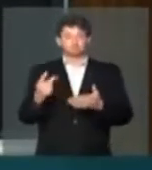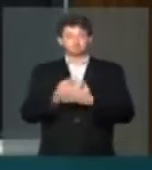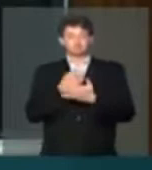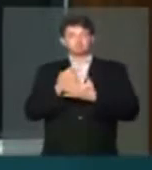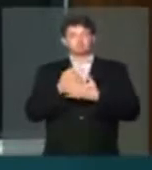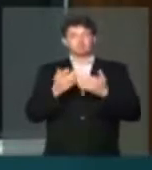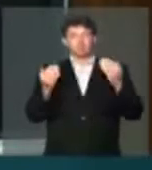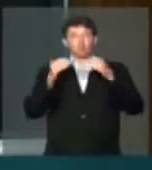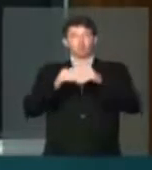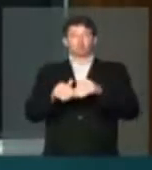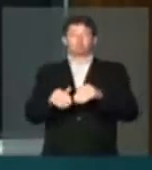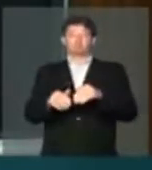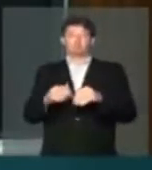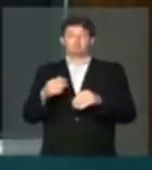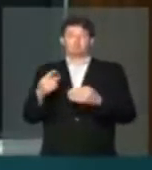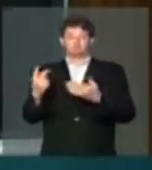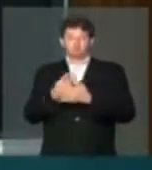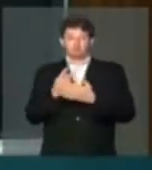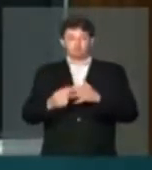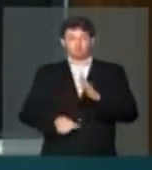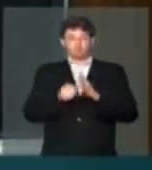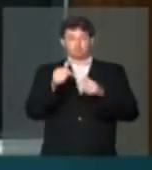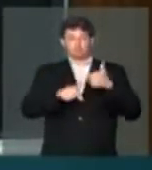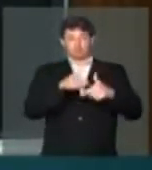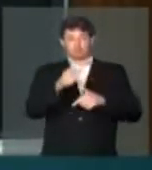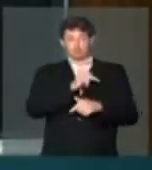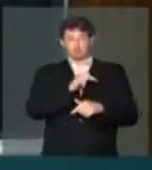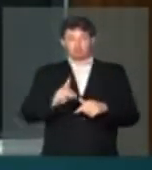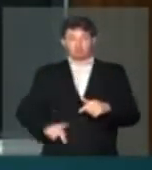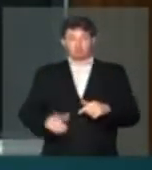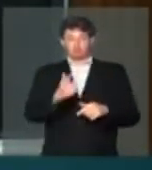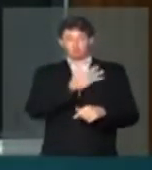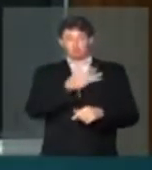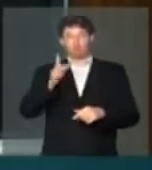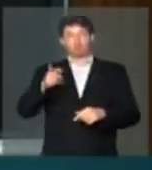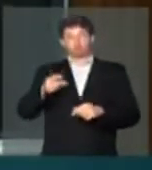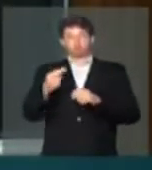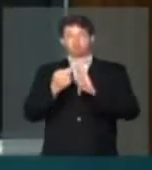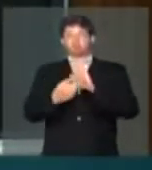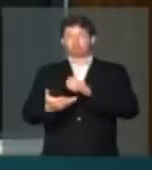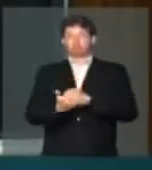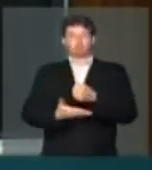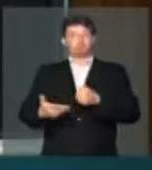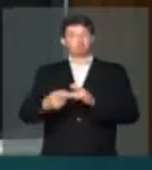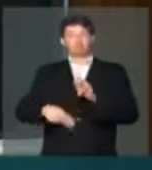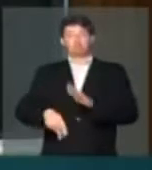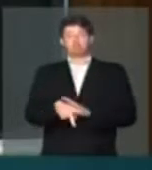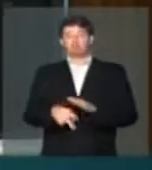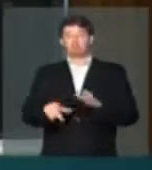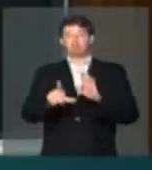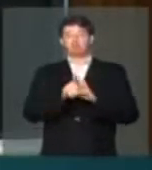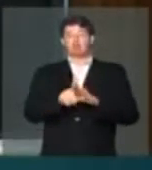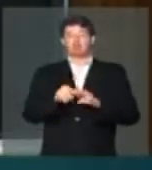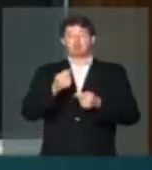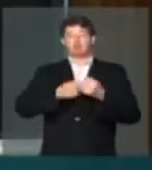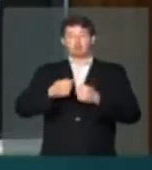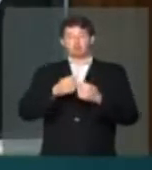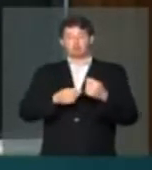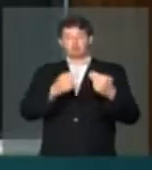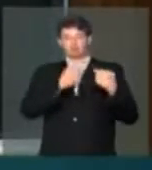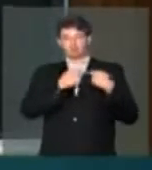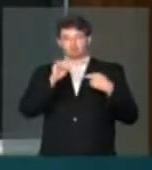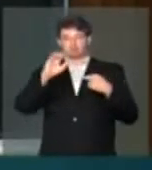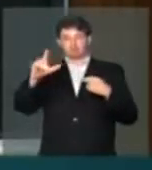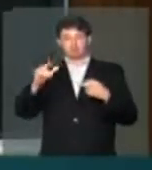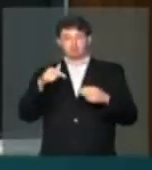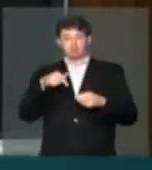e compensou a falha durante o primeiro mandato do presidente Lula, mantendo os fundamentos básicos da política econômica. Em abril